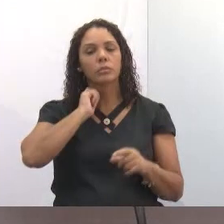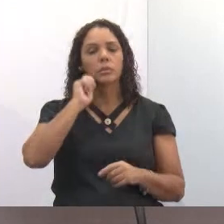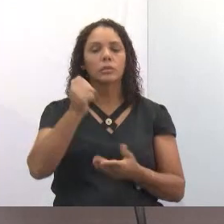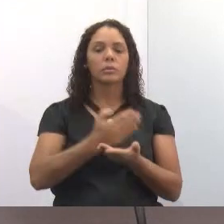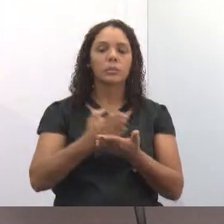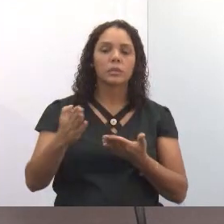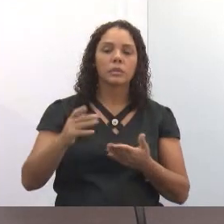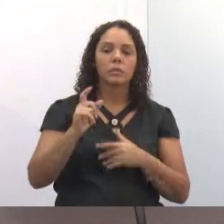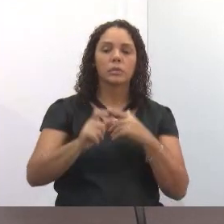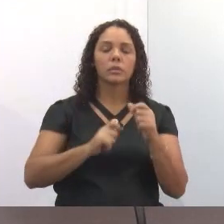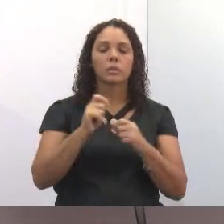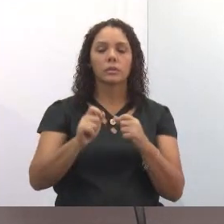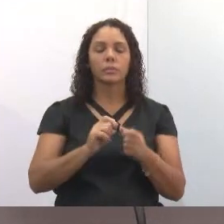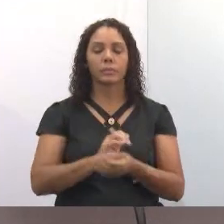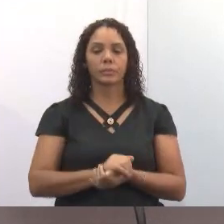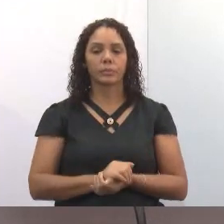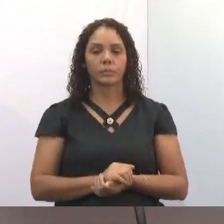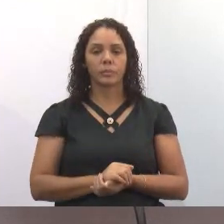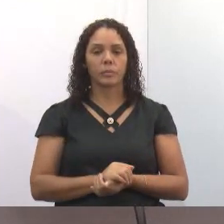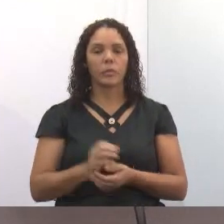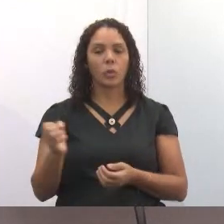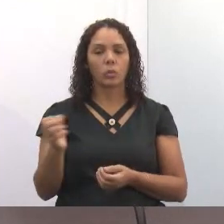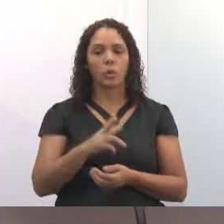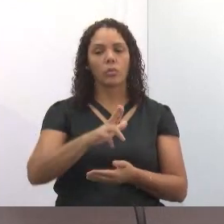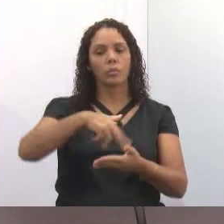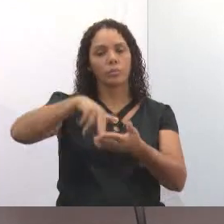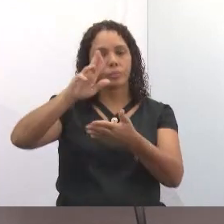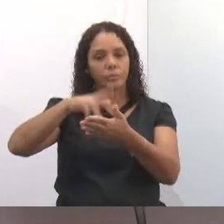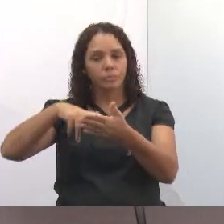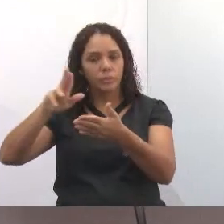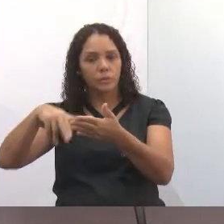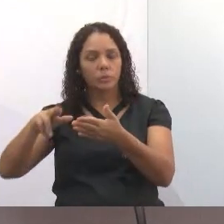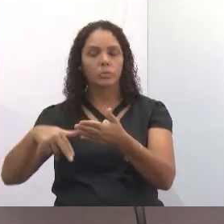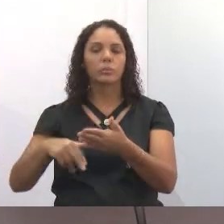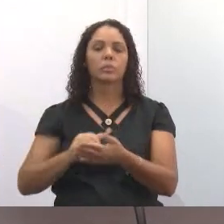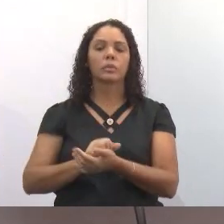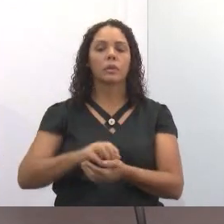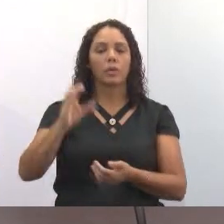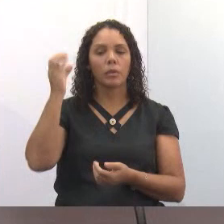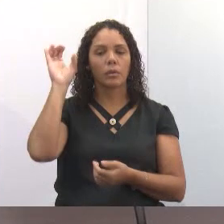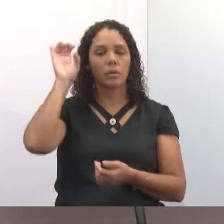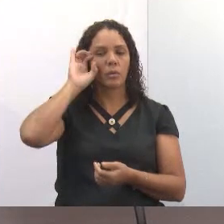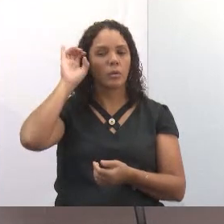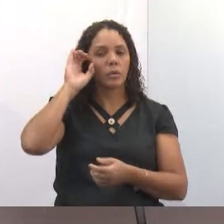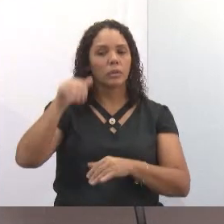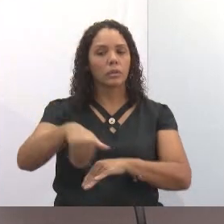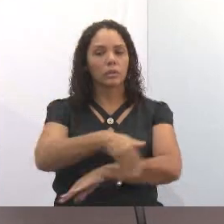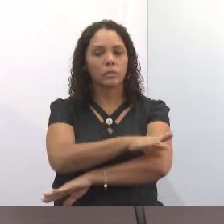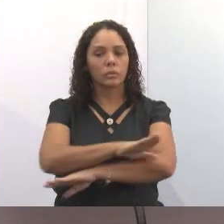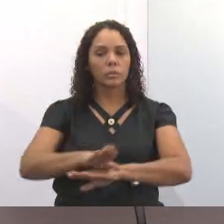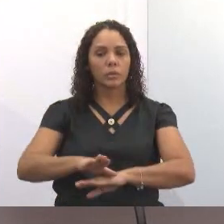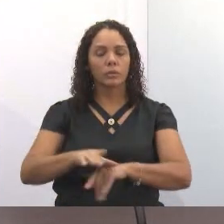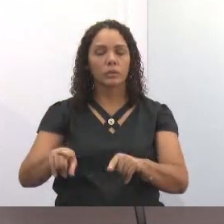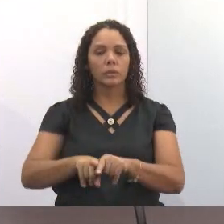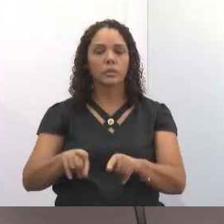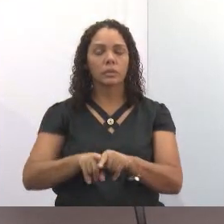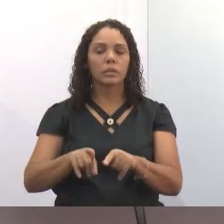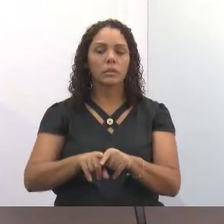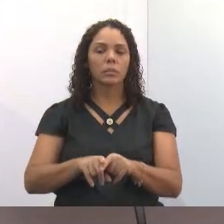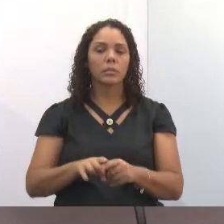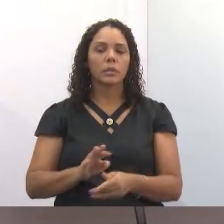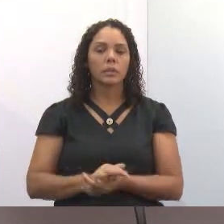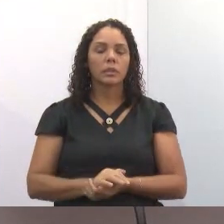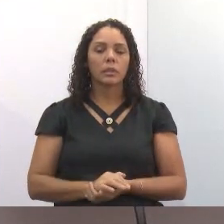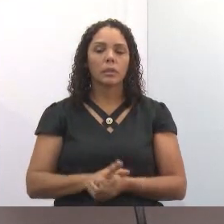de revitalização, que inclui nova pintura, concretagem do piso e instalação de alambrados